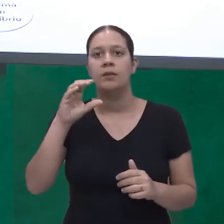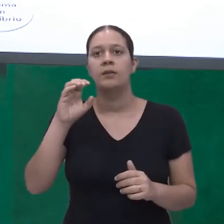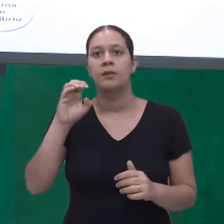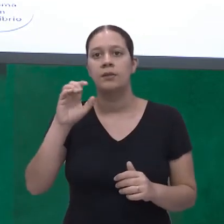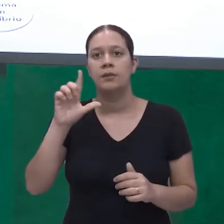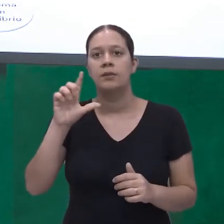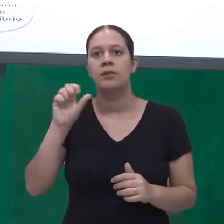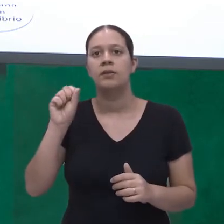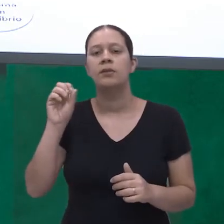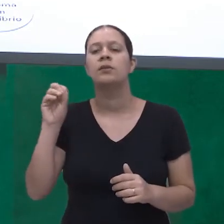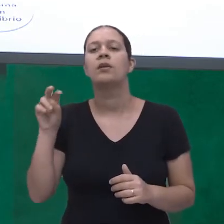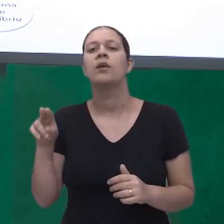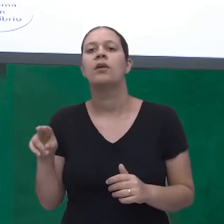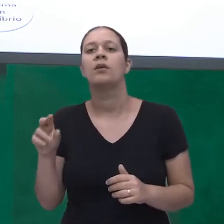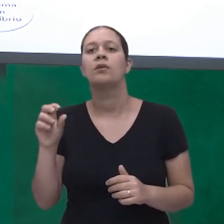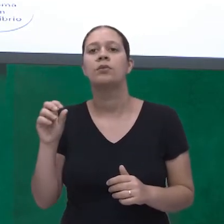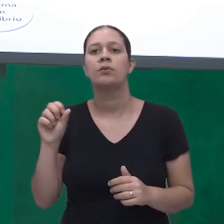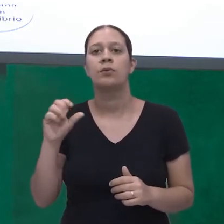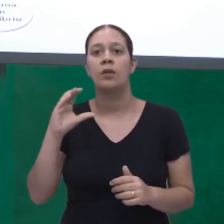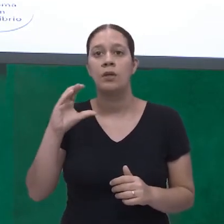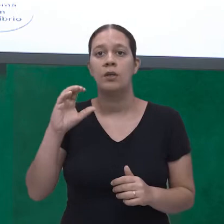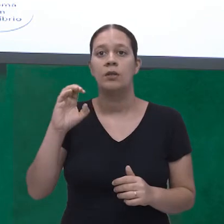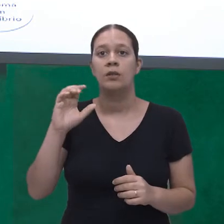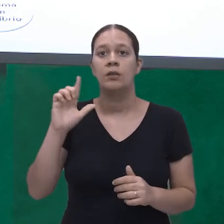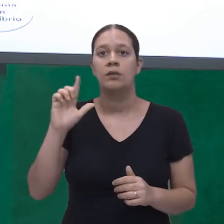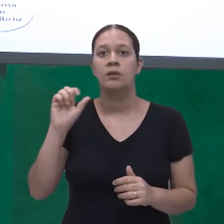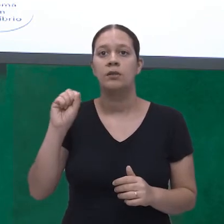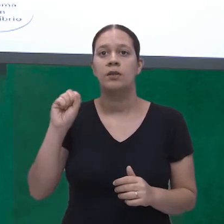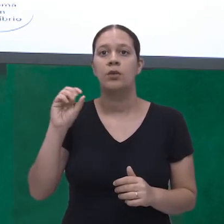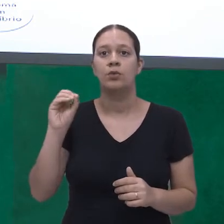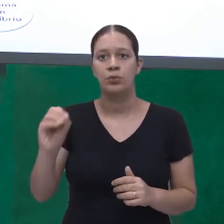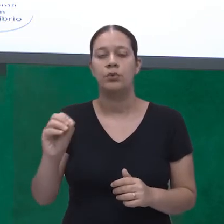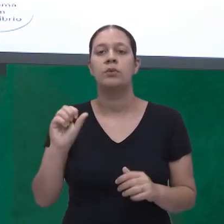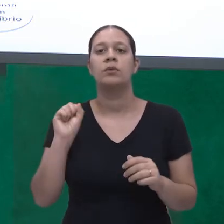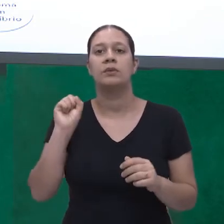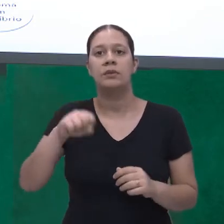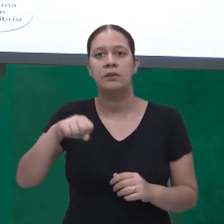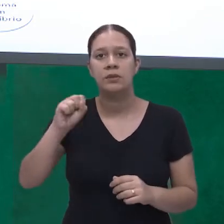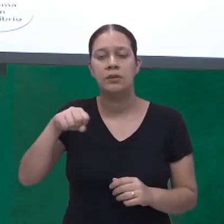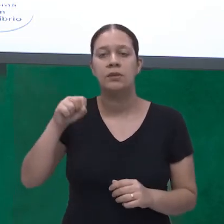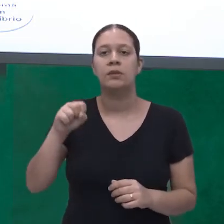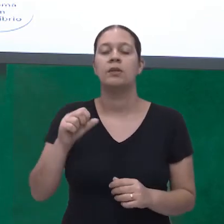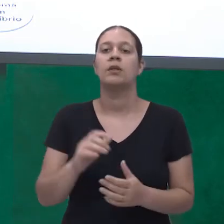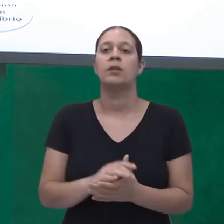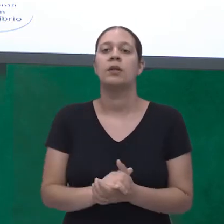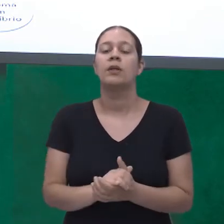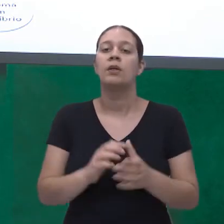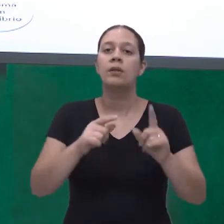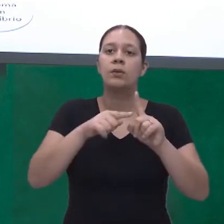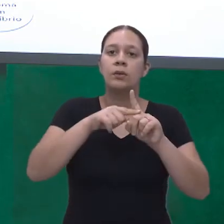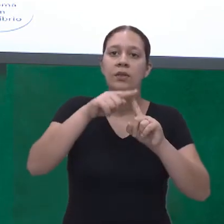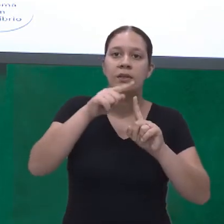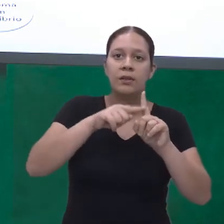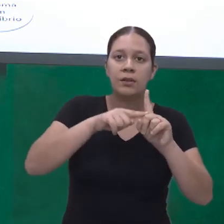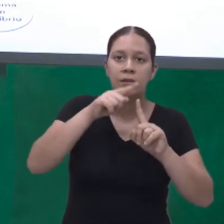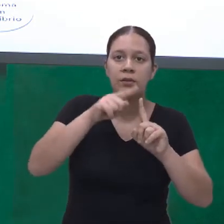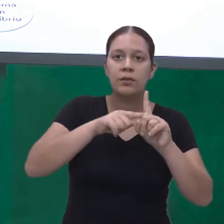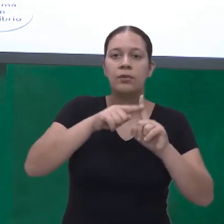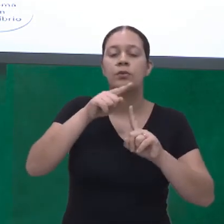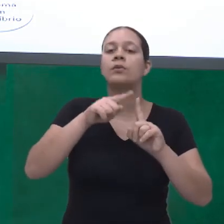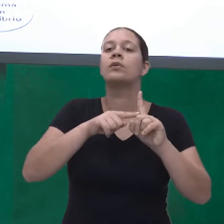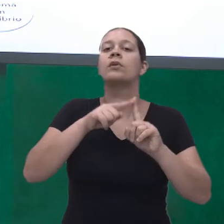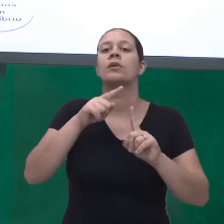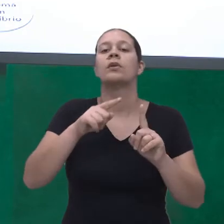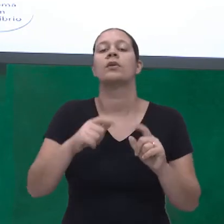valor negativo. Quanto é que está a temperatura agora no sul do país? A temperatura agora está menos 1